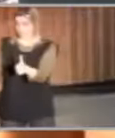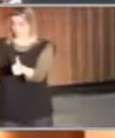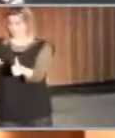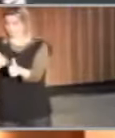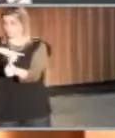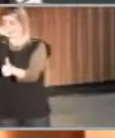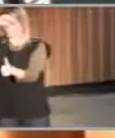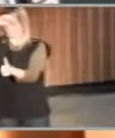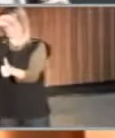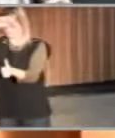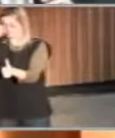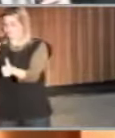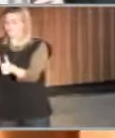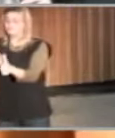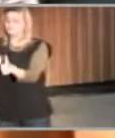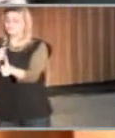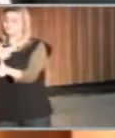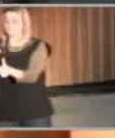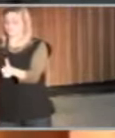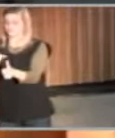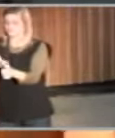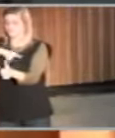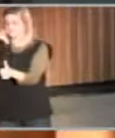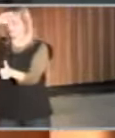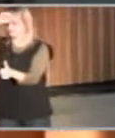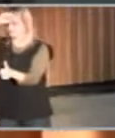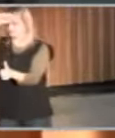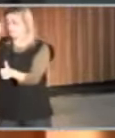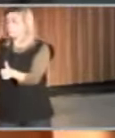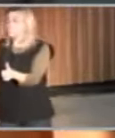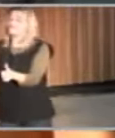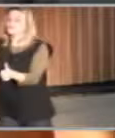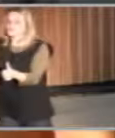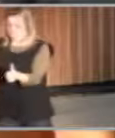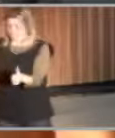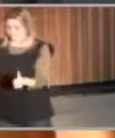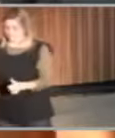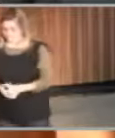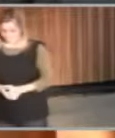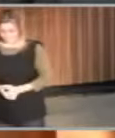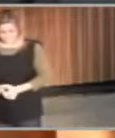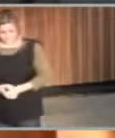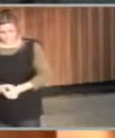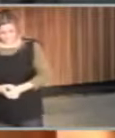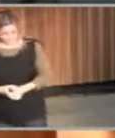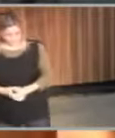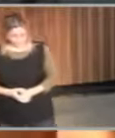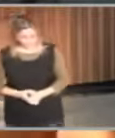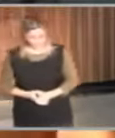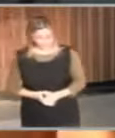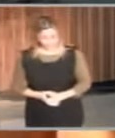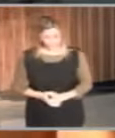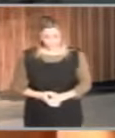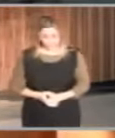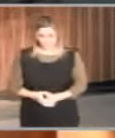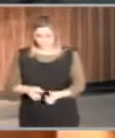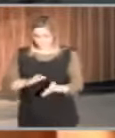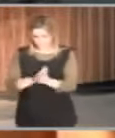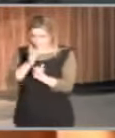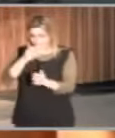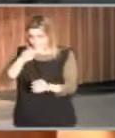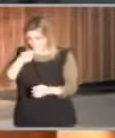eu só trabalhe essa verdade pelo nosso tempo. Não sei, vamos ver. Mas quero continuar a estudar esse texto hoje à noite. A Bíblia diz